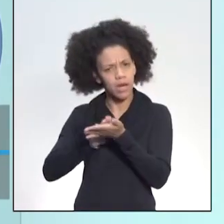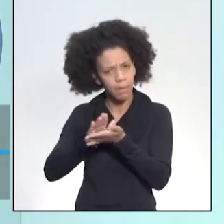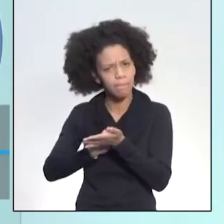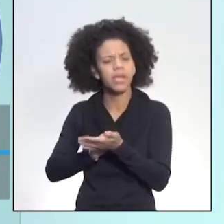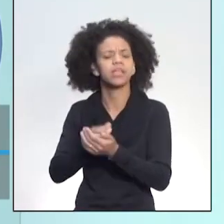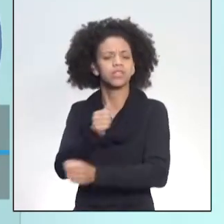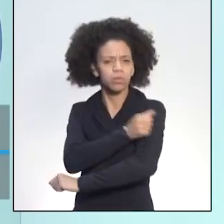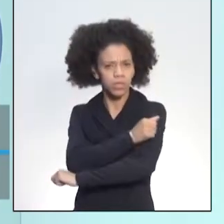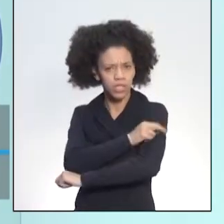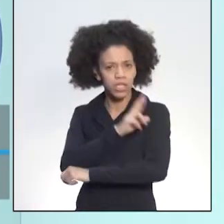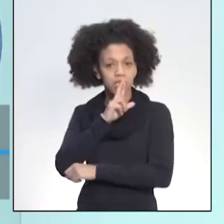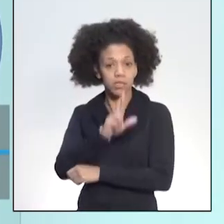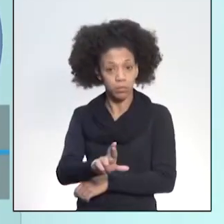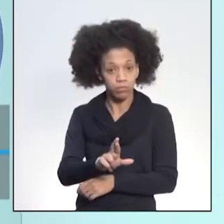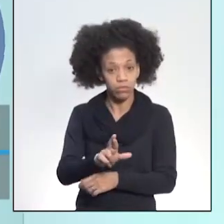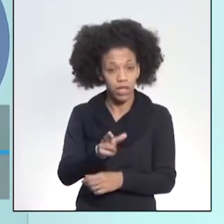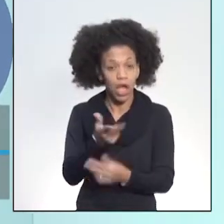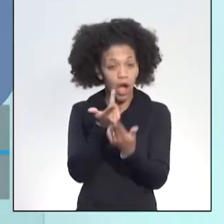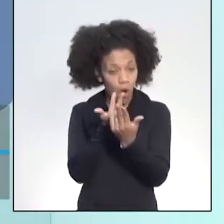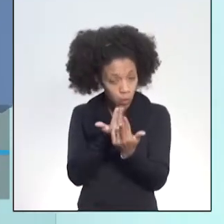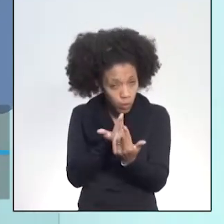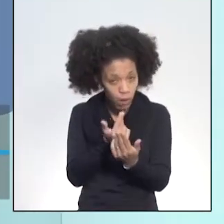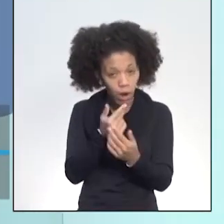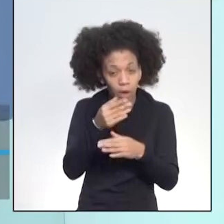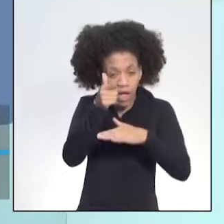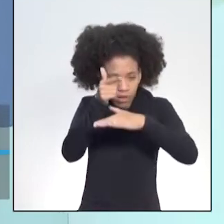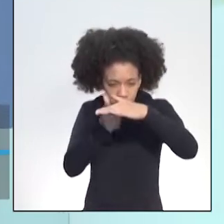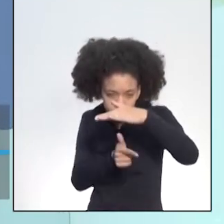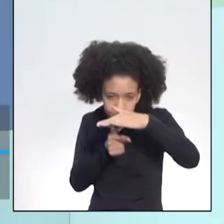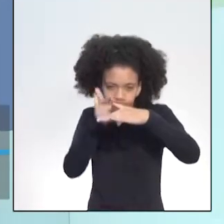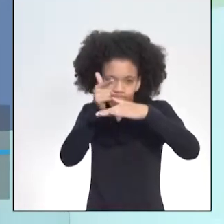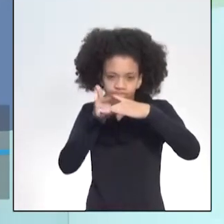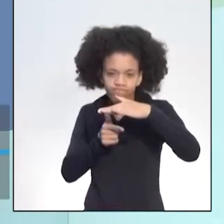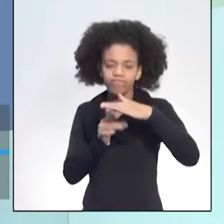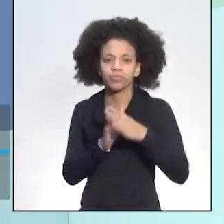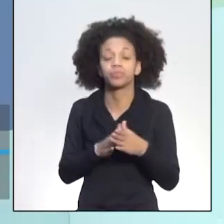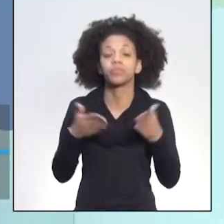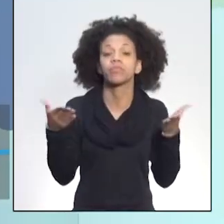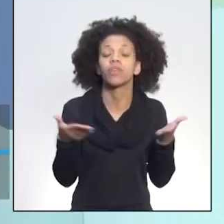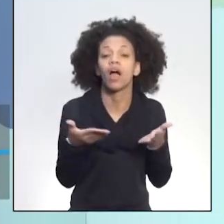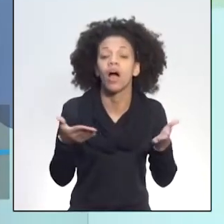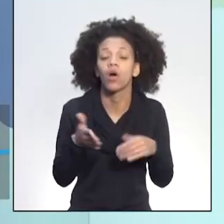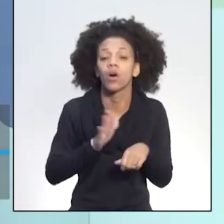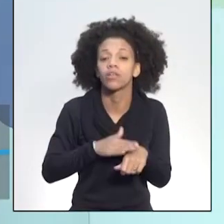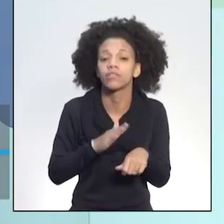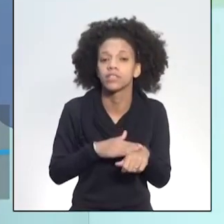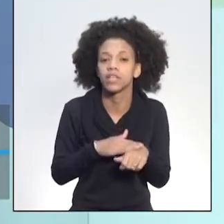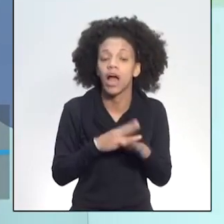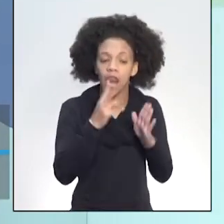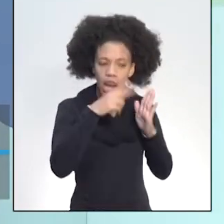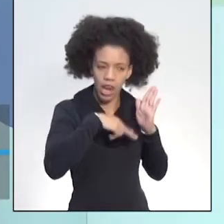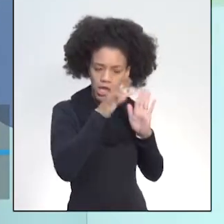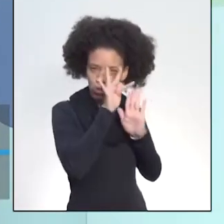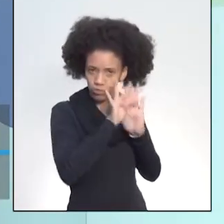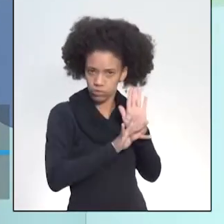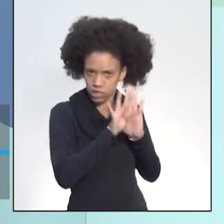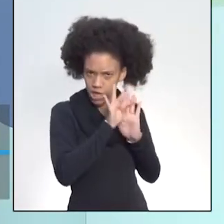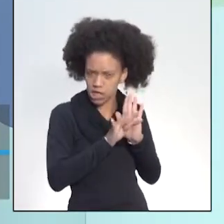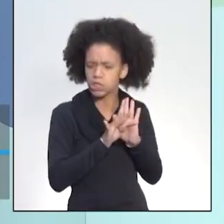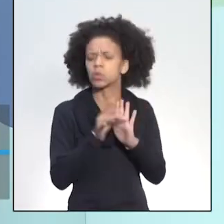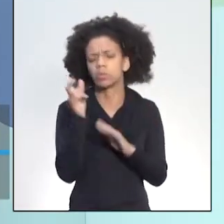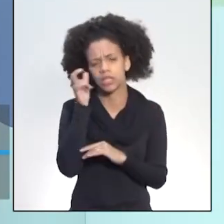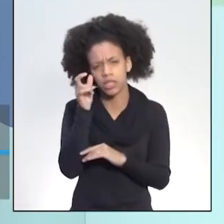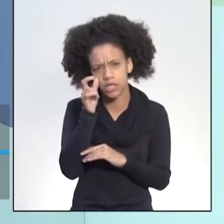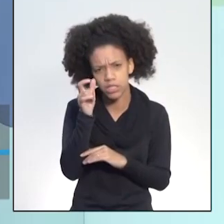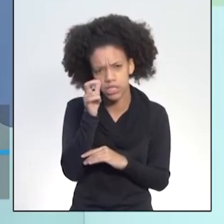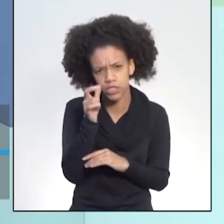responderam. O elemento comum são as trincheiras. Agora nós vamos ler um texto muito